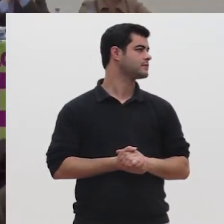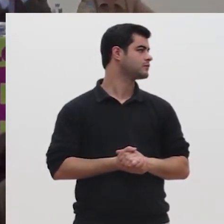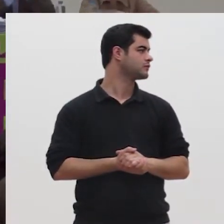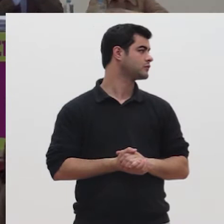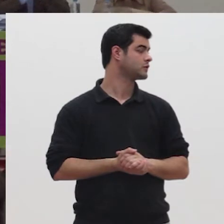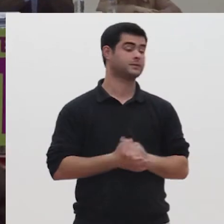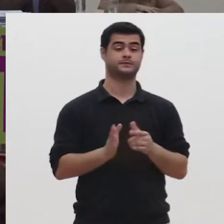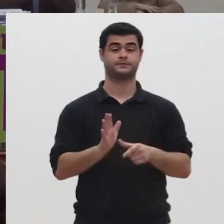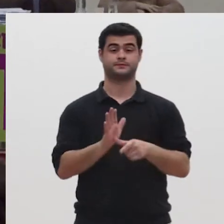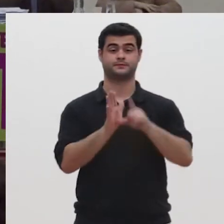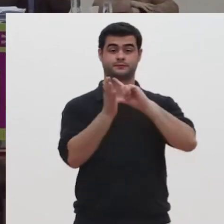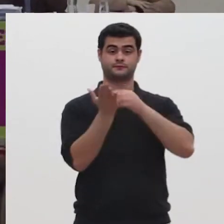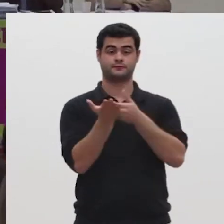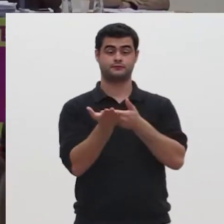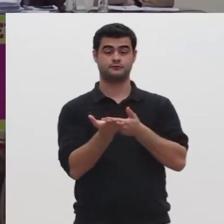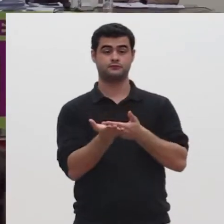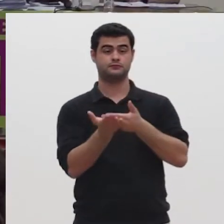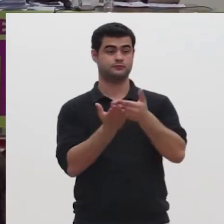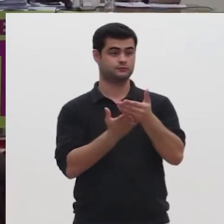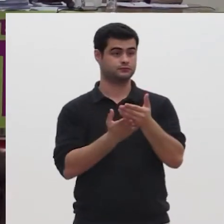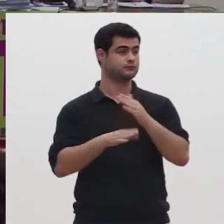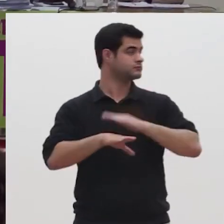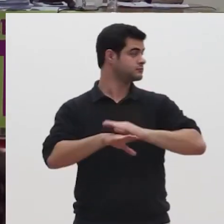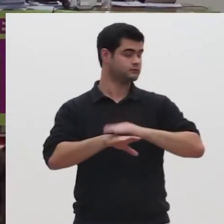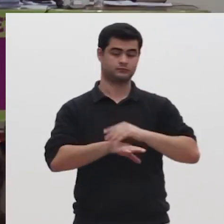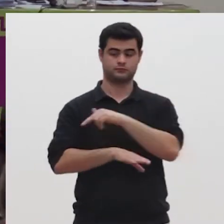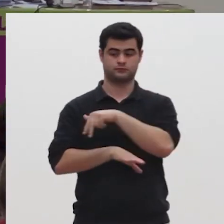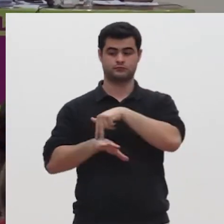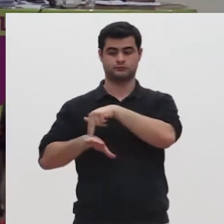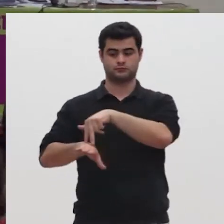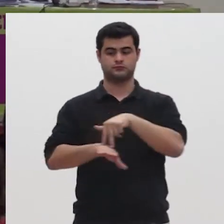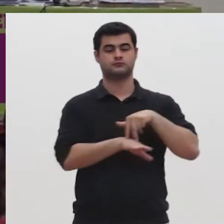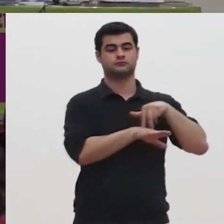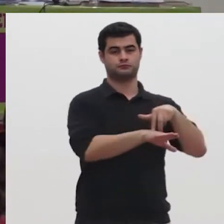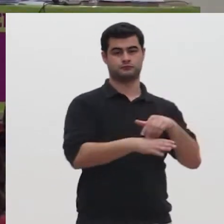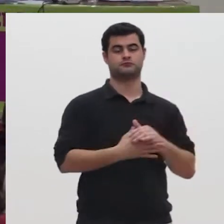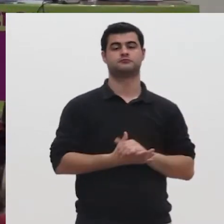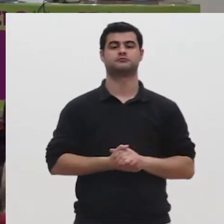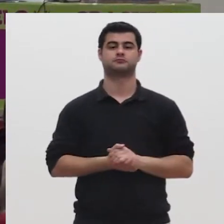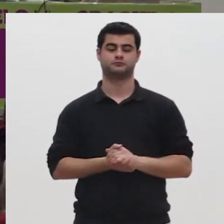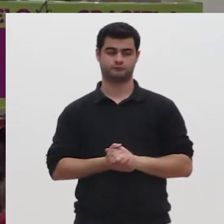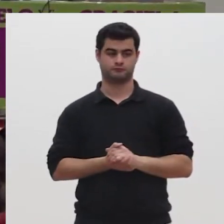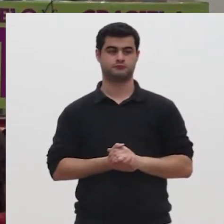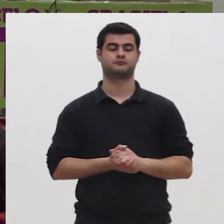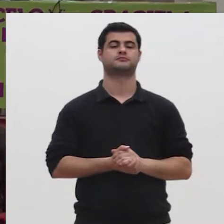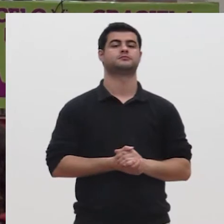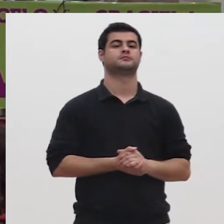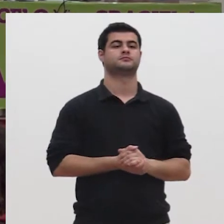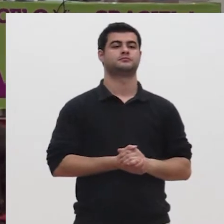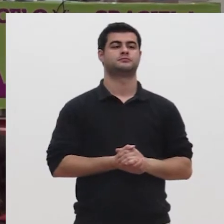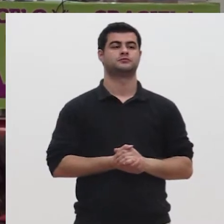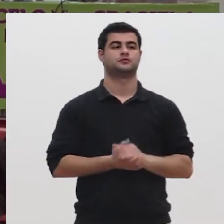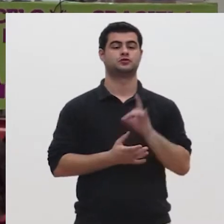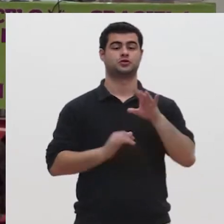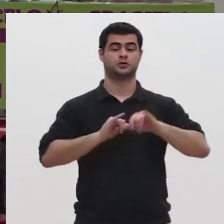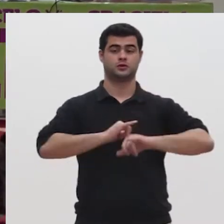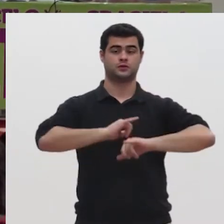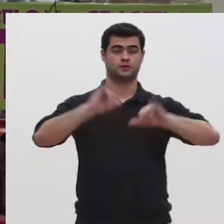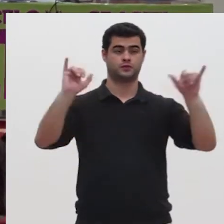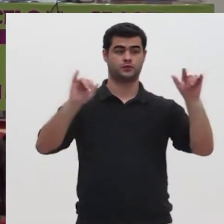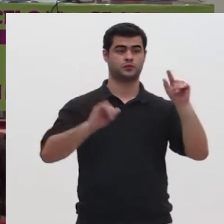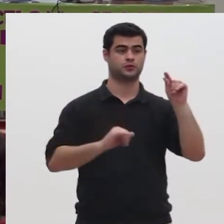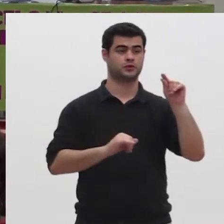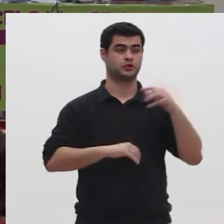Antes de passar a palavra para os representantes das respectivas chapas, só informar que